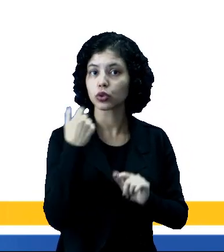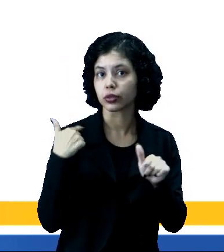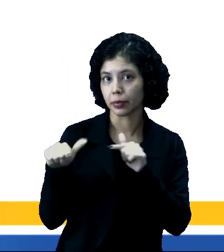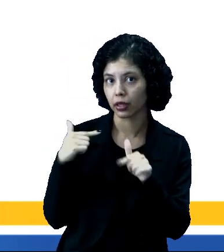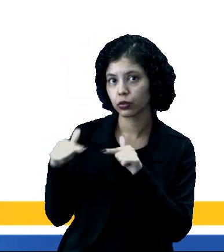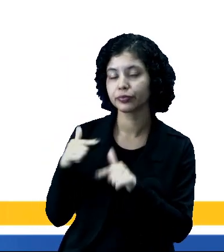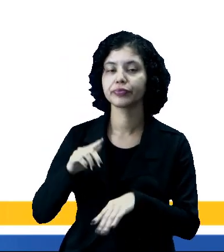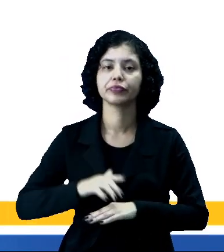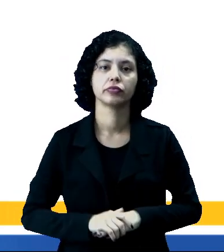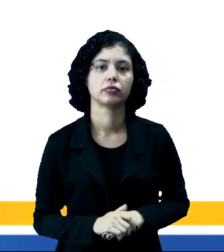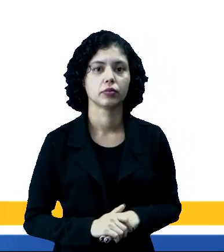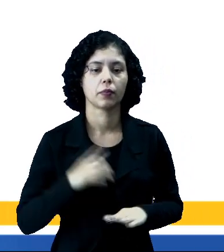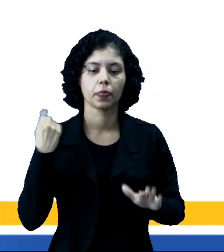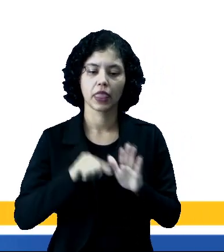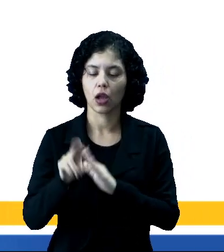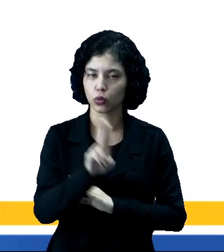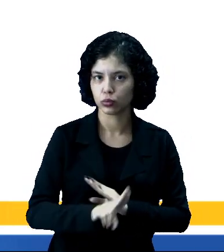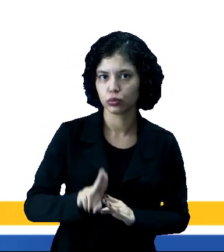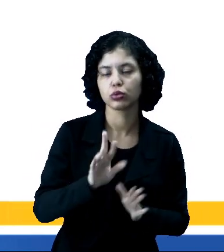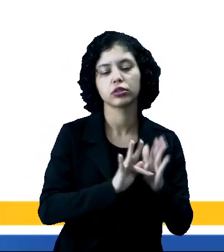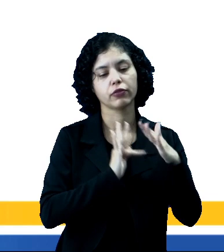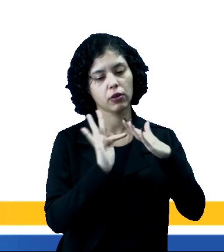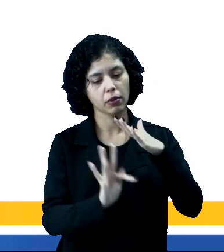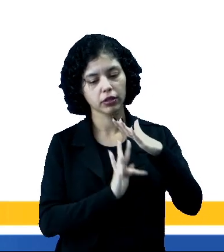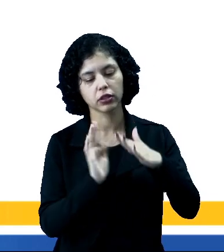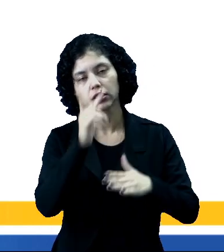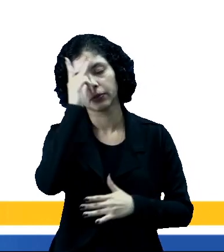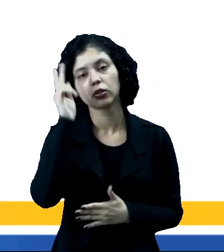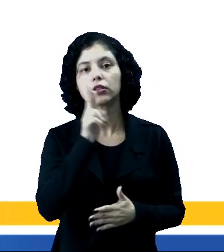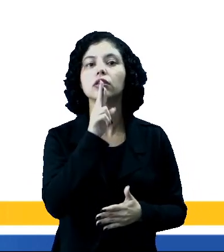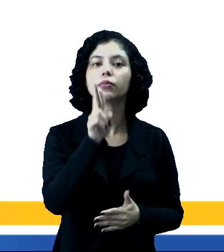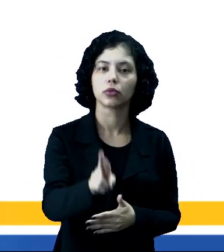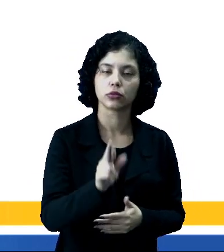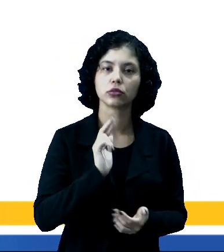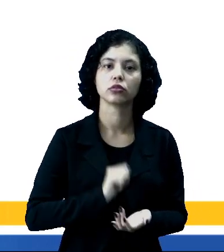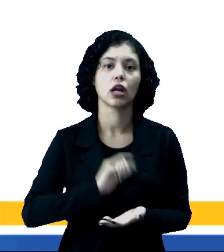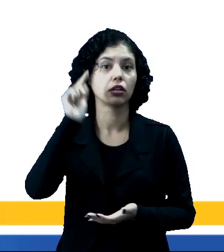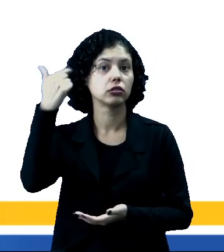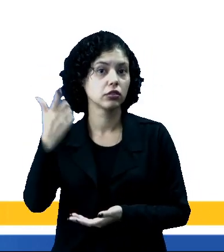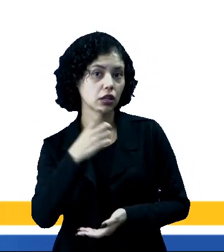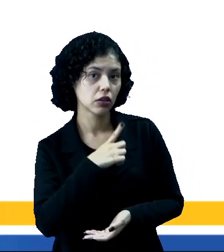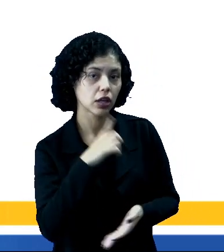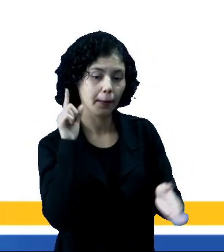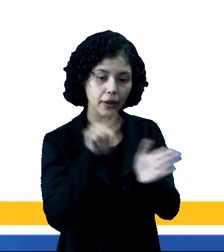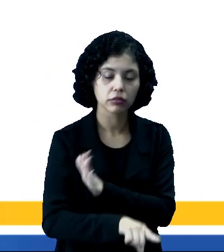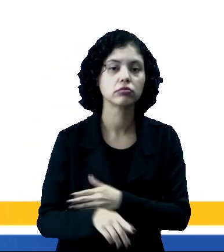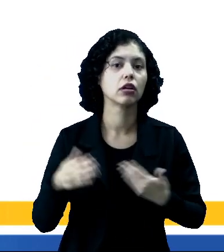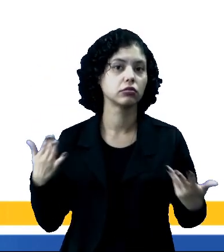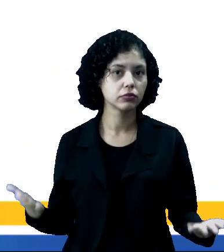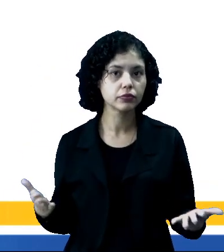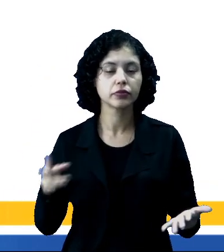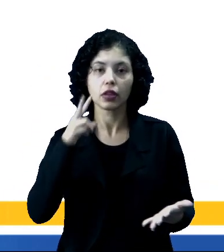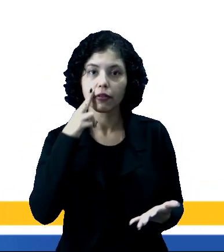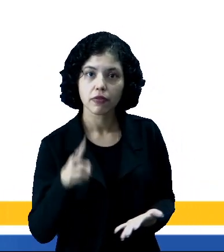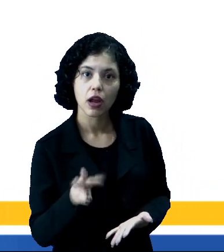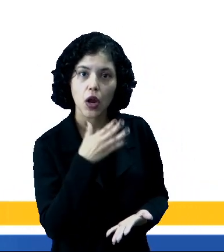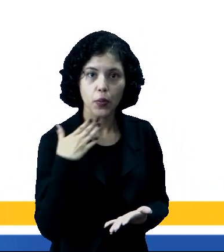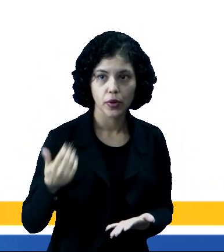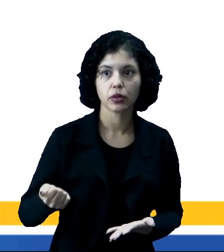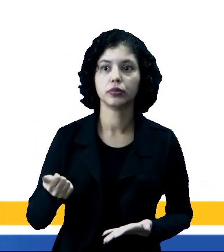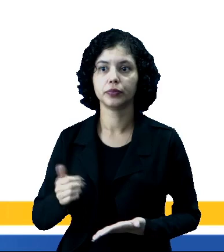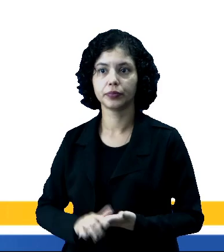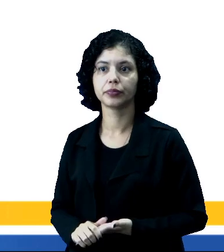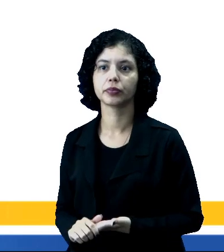emprego, né? Dentro do uso da formalidade, as pessoas respondem, né, de aquilo que elas veem que é o